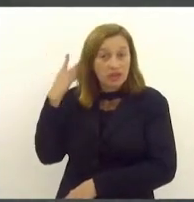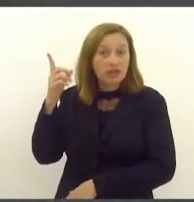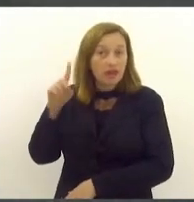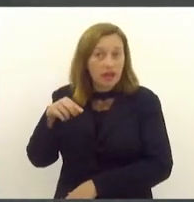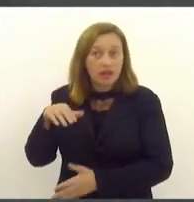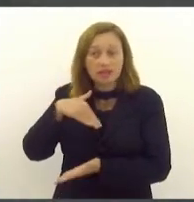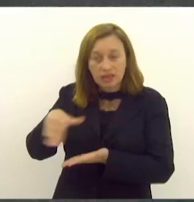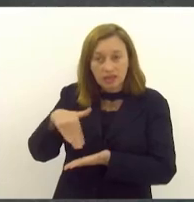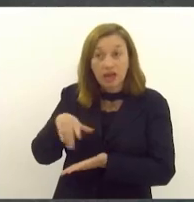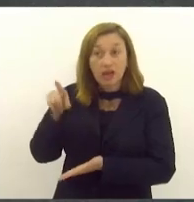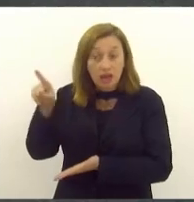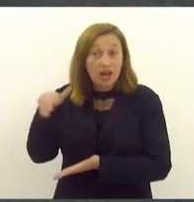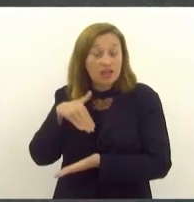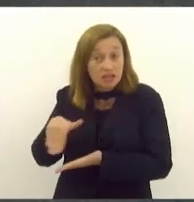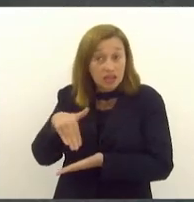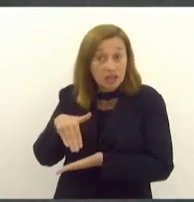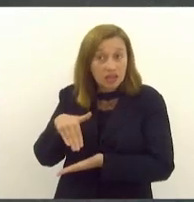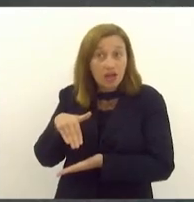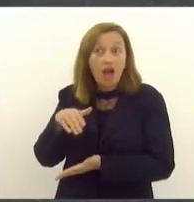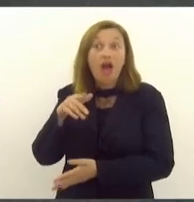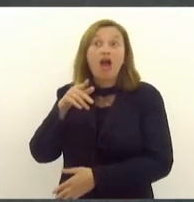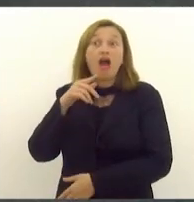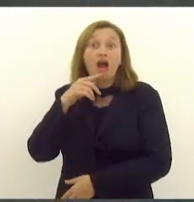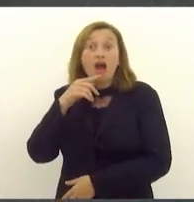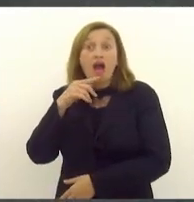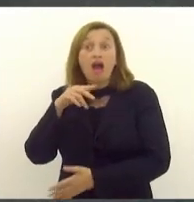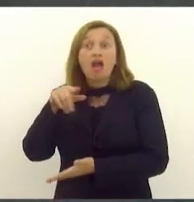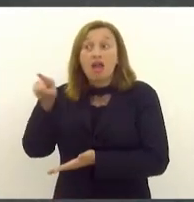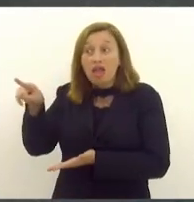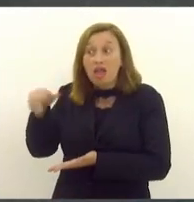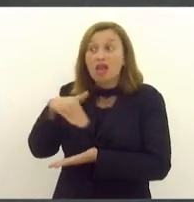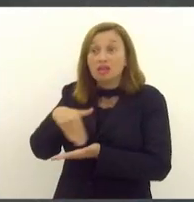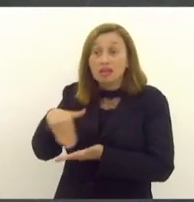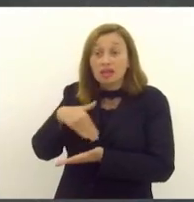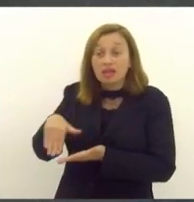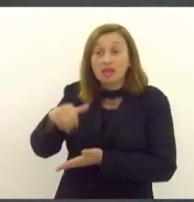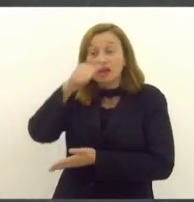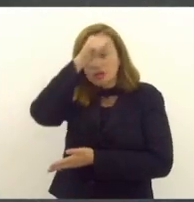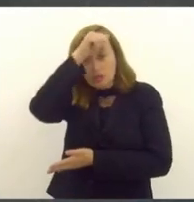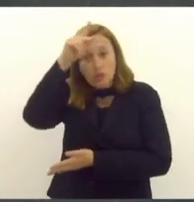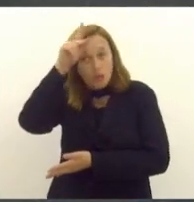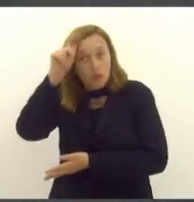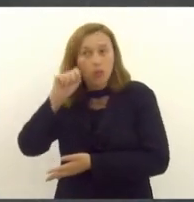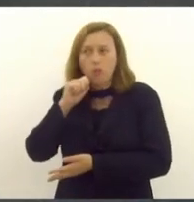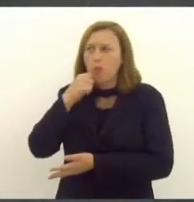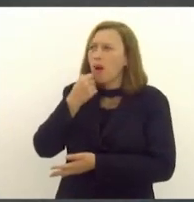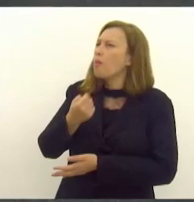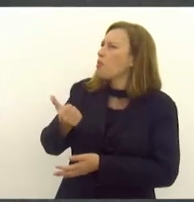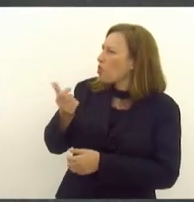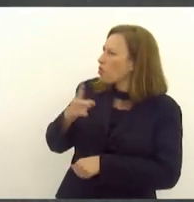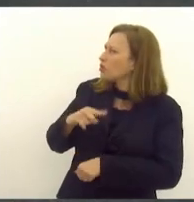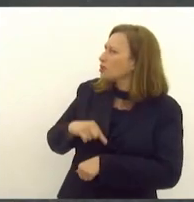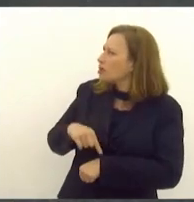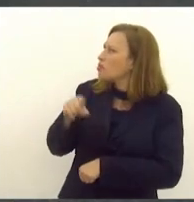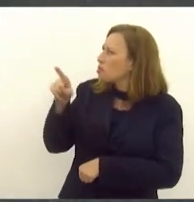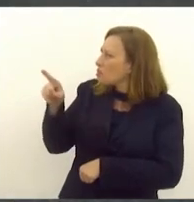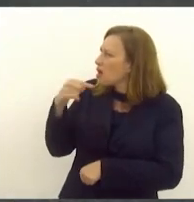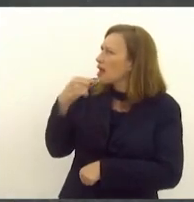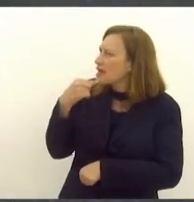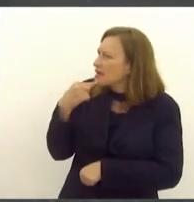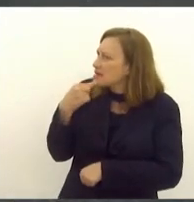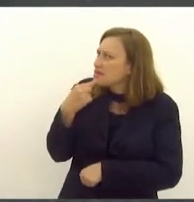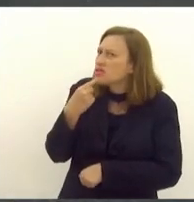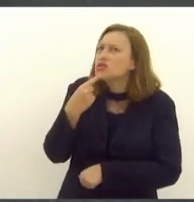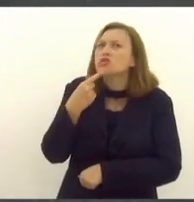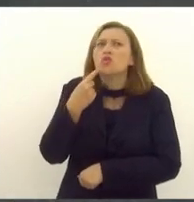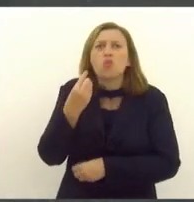Aliás ele era secretário do pai do Eduardo pai até pouco tempo caramba